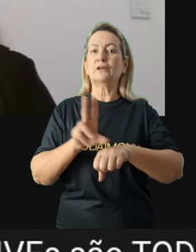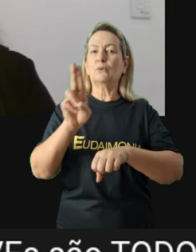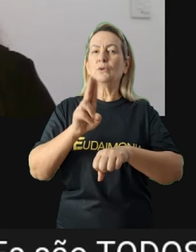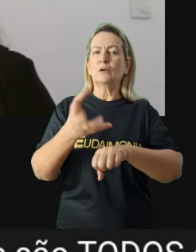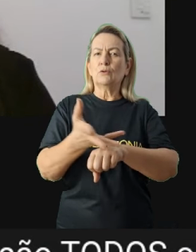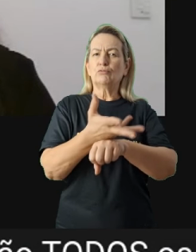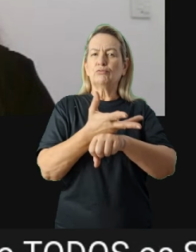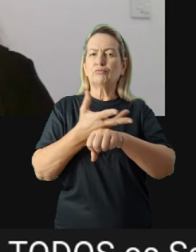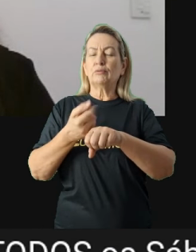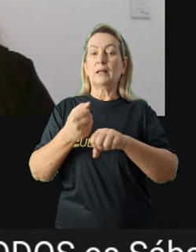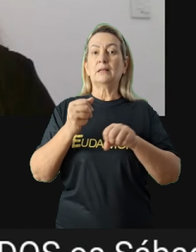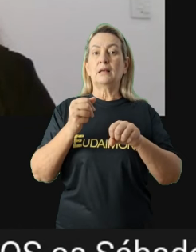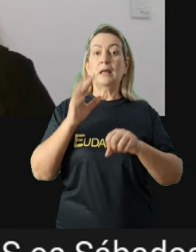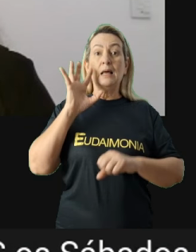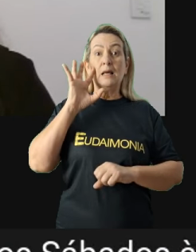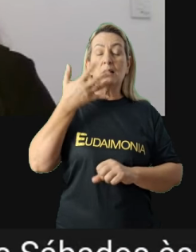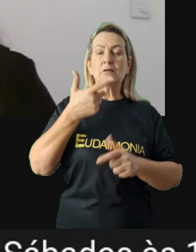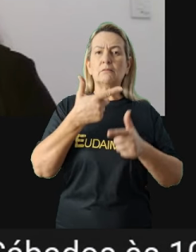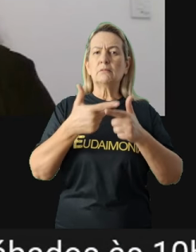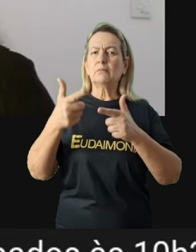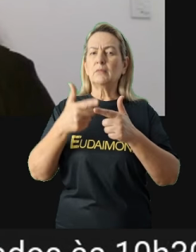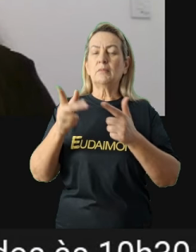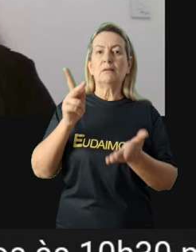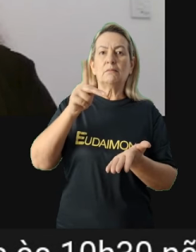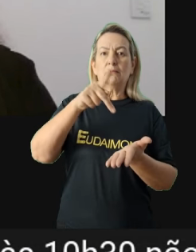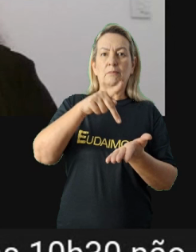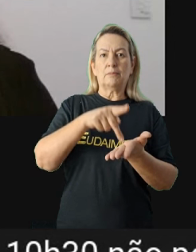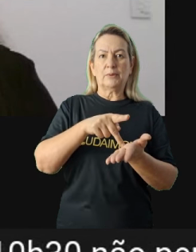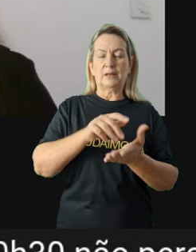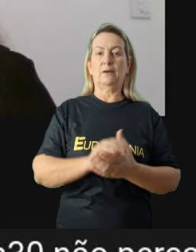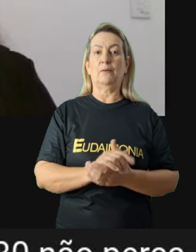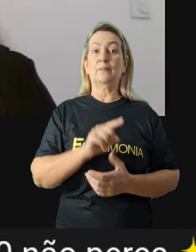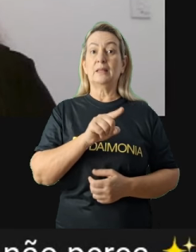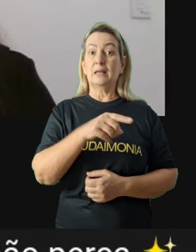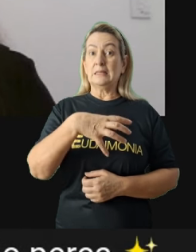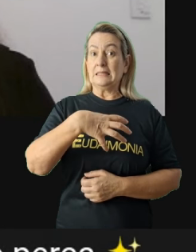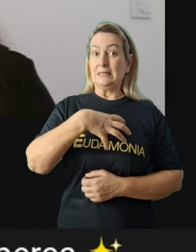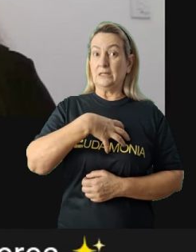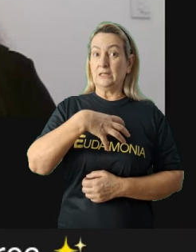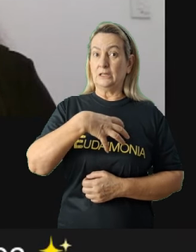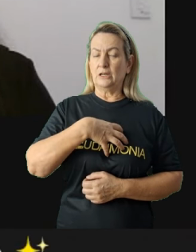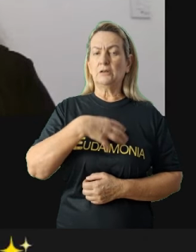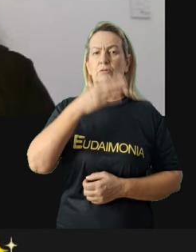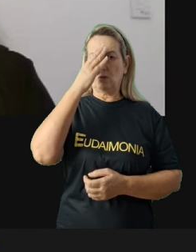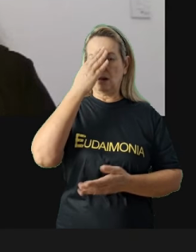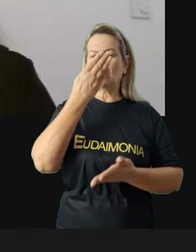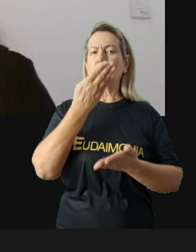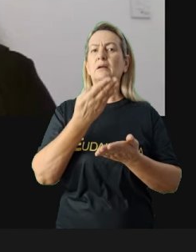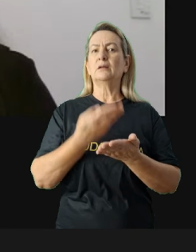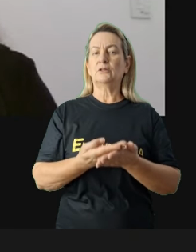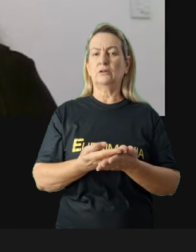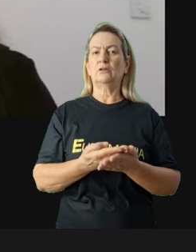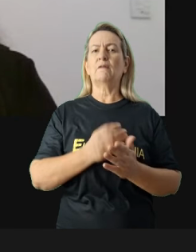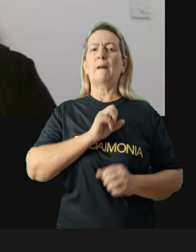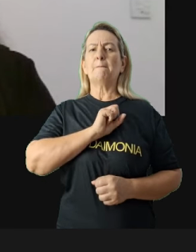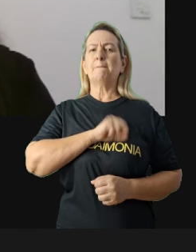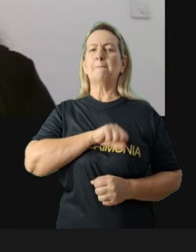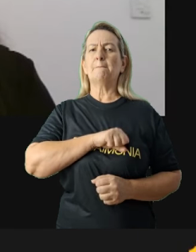na prática através de suas habilidades e resolver problemas do mundo real. Então, dessa